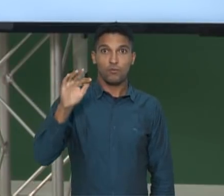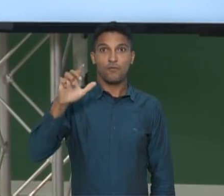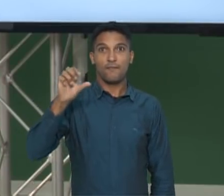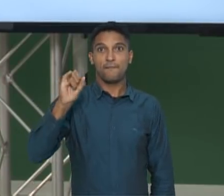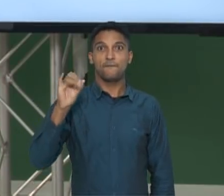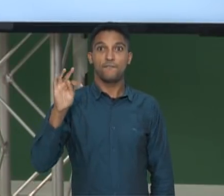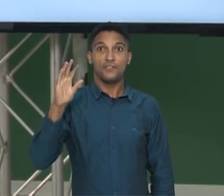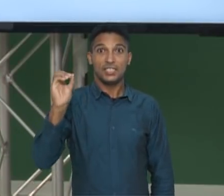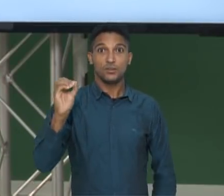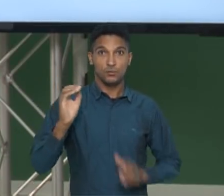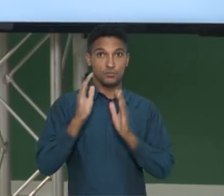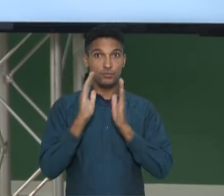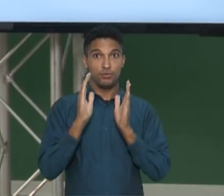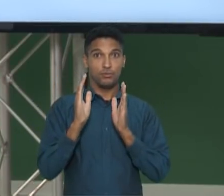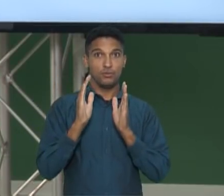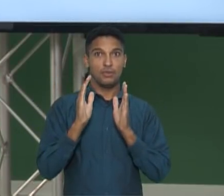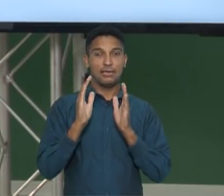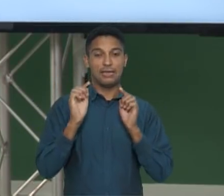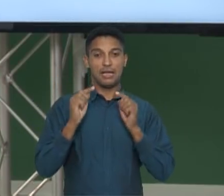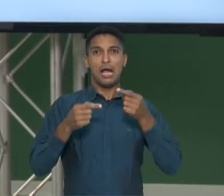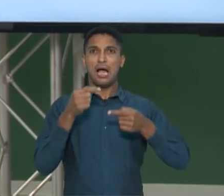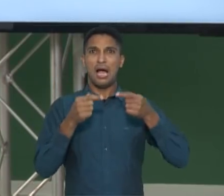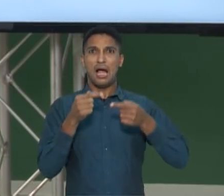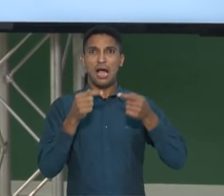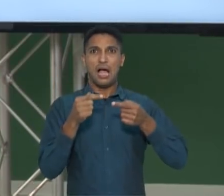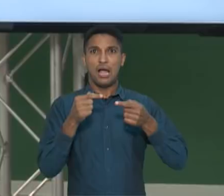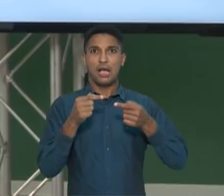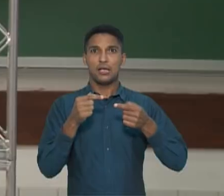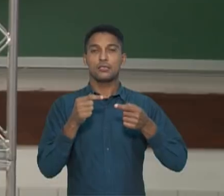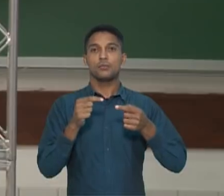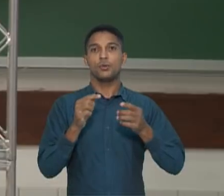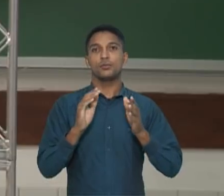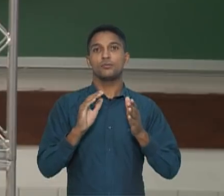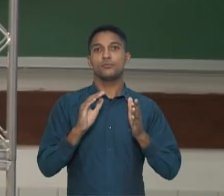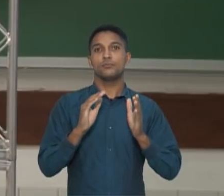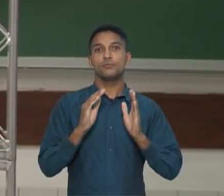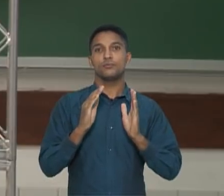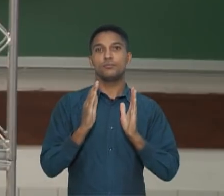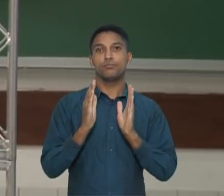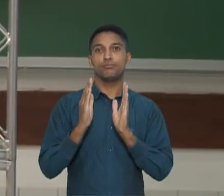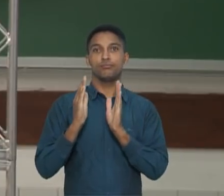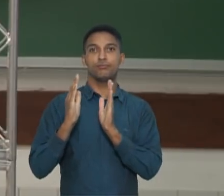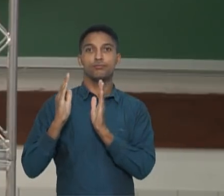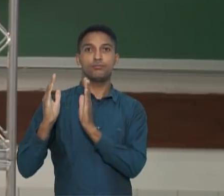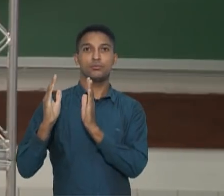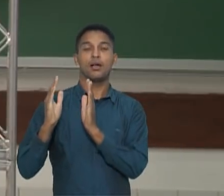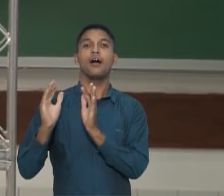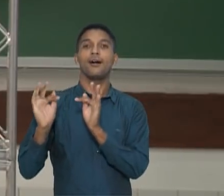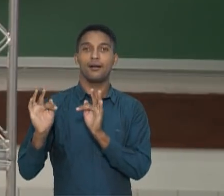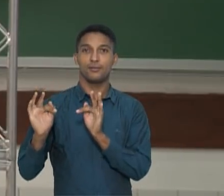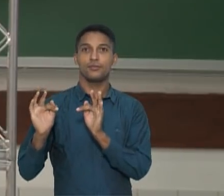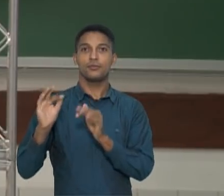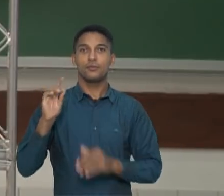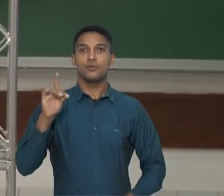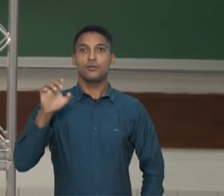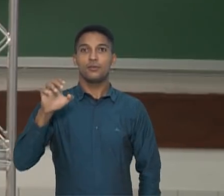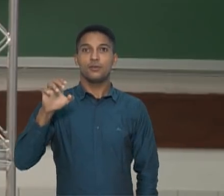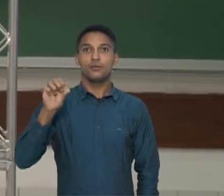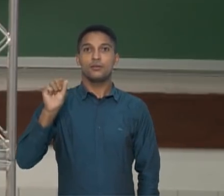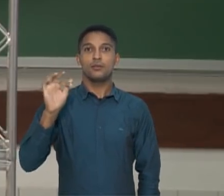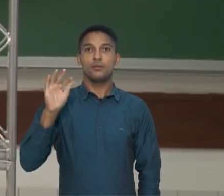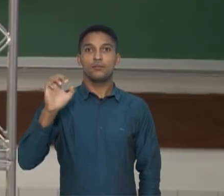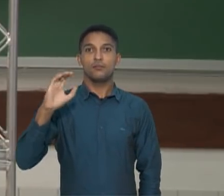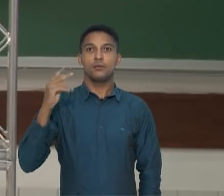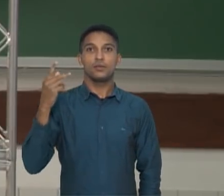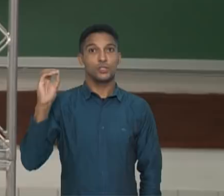para o desfecho, certo? Então, geralmente, é um conflito só, diferente do romance. No romance, nós temos várias células dramáticas, e aí você